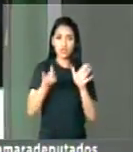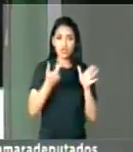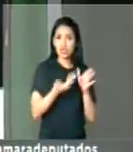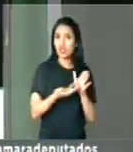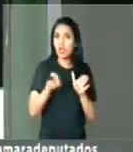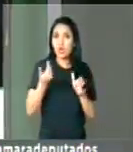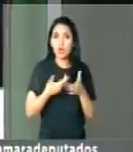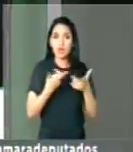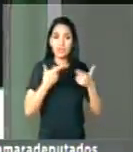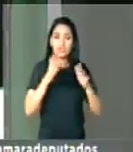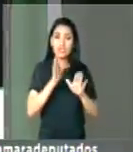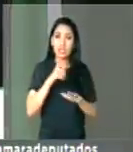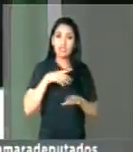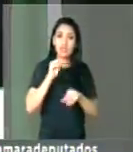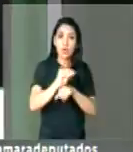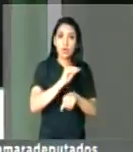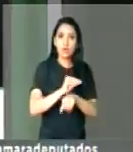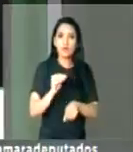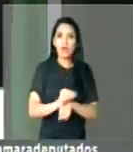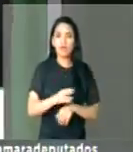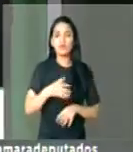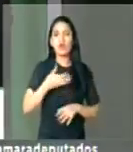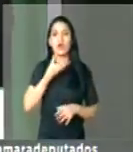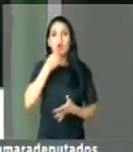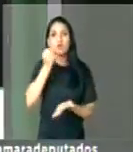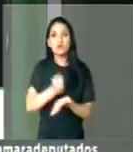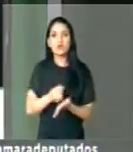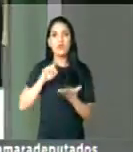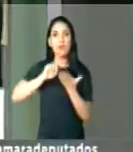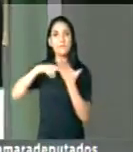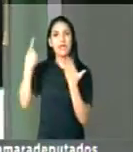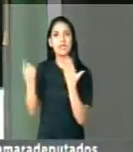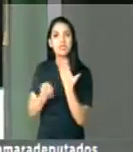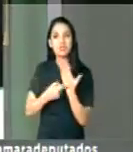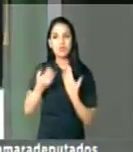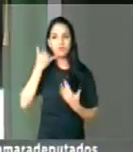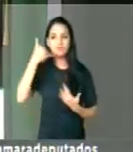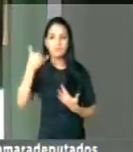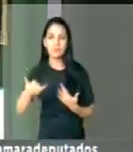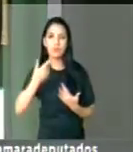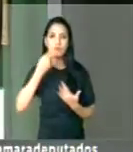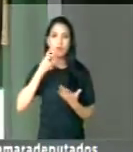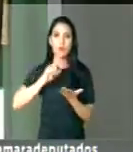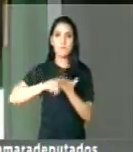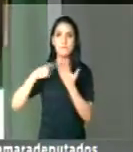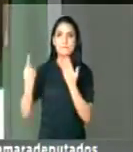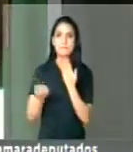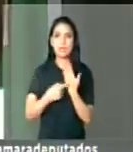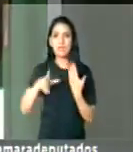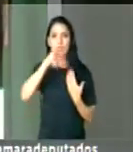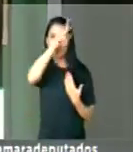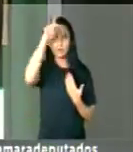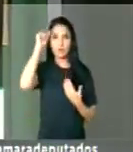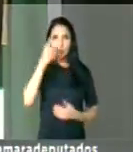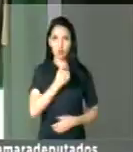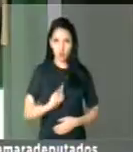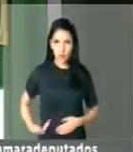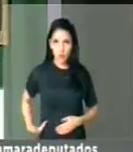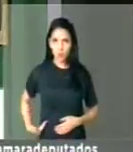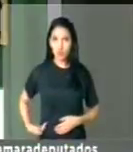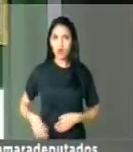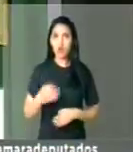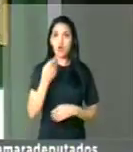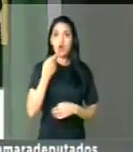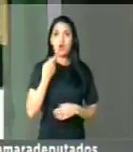ameaçou por telefone o médico que assinou o laudo dele, o médico da prefeitura, não sei médico de onde, mas estava ali no Souza Guiar, é o médico